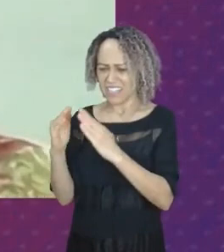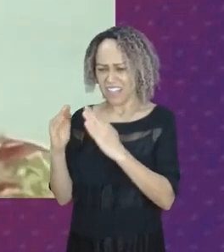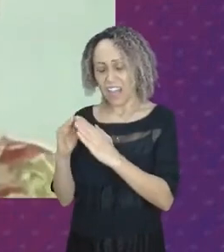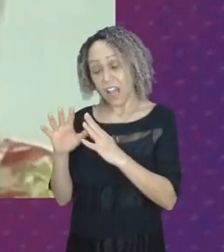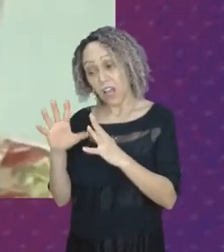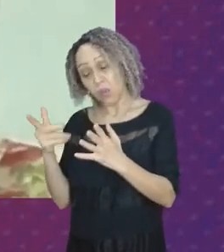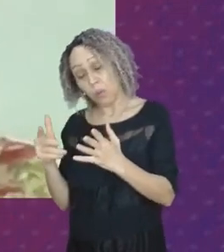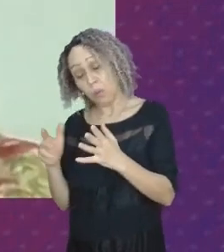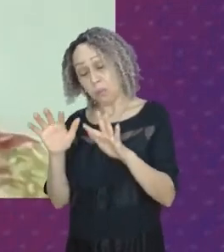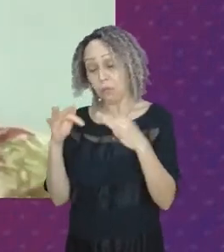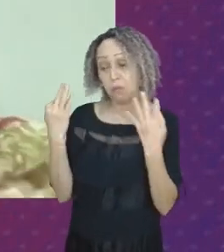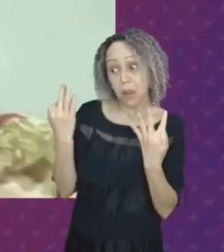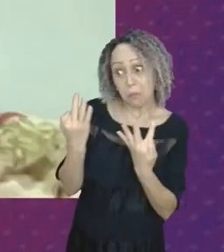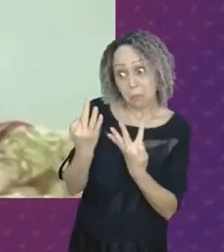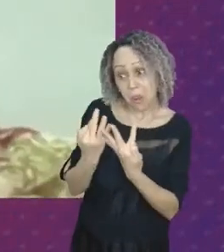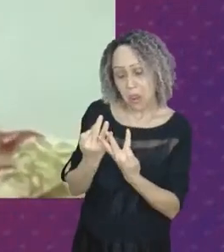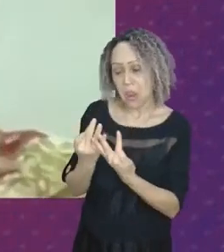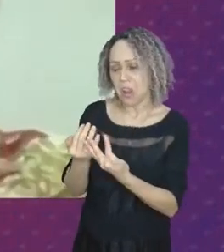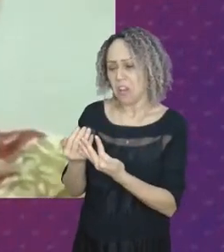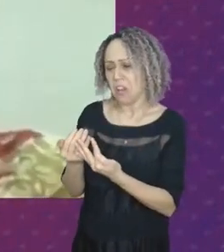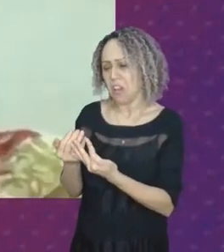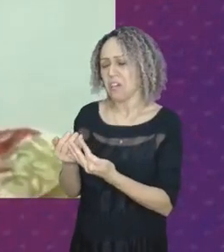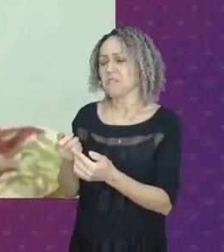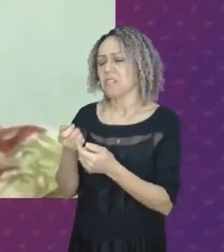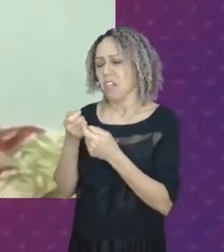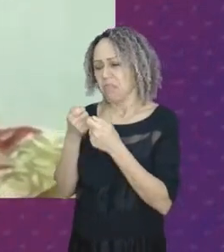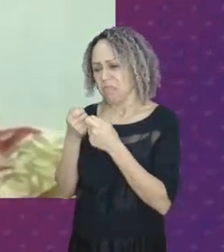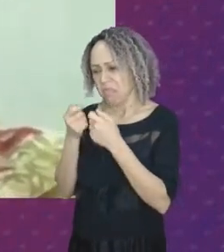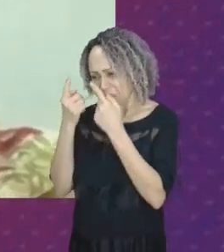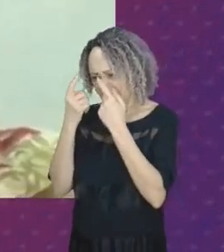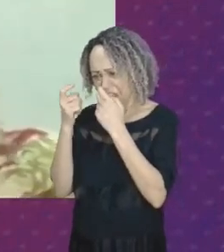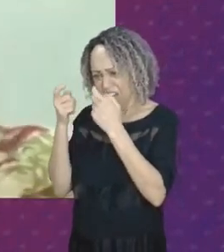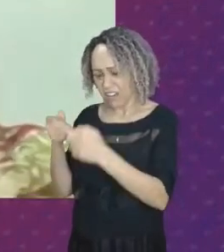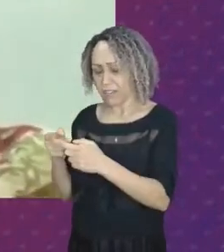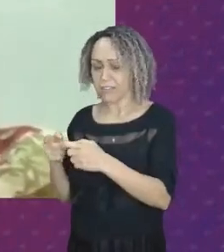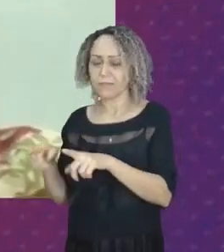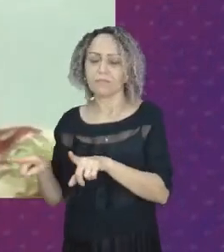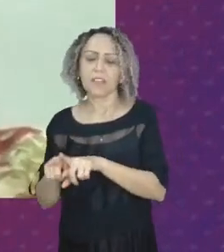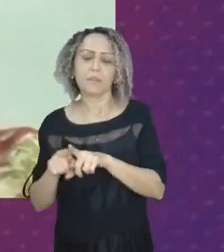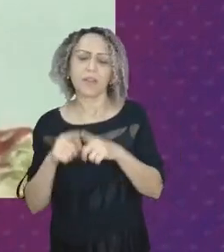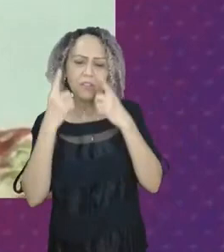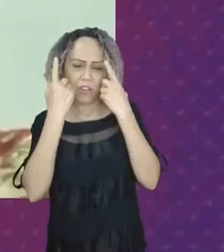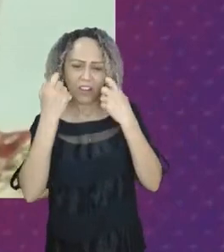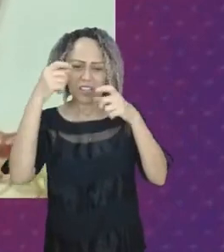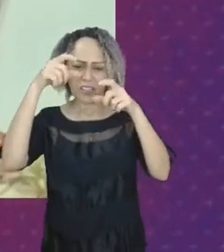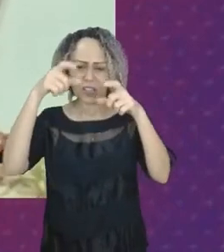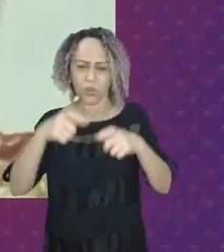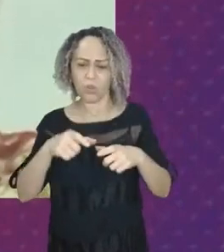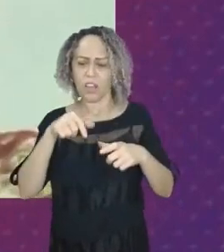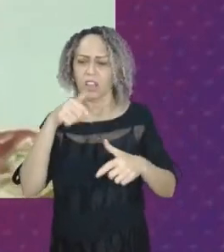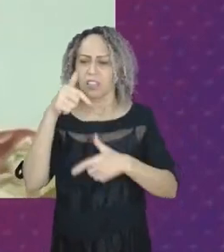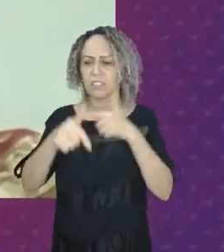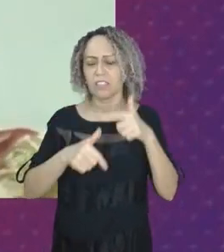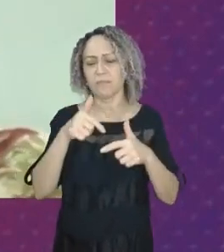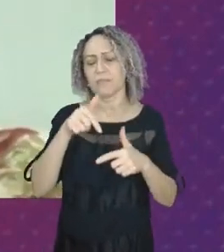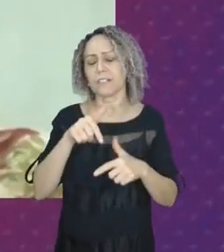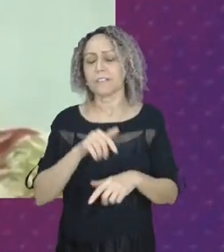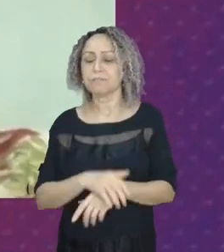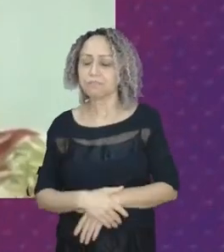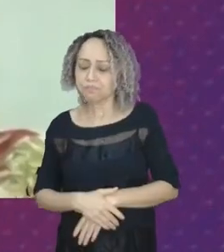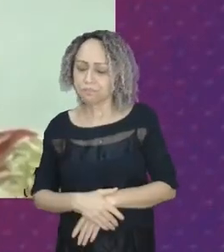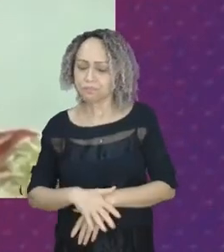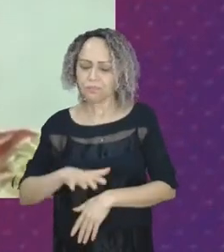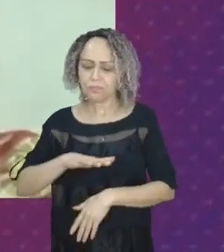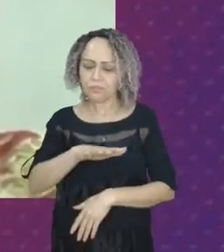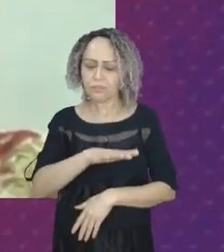por familiares, e a violência no trabalho. Acho que, falando do mundo do trabalho, um